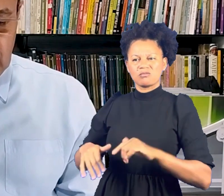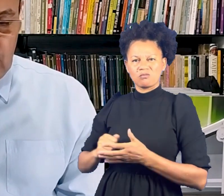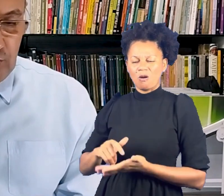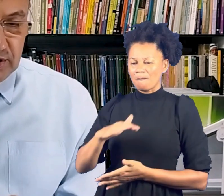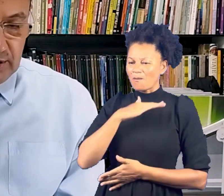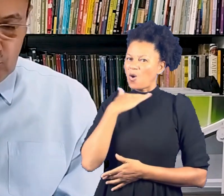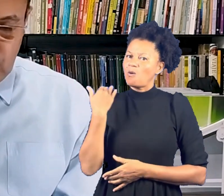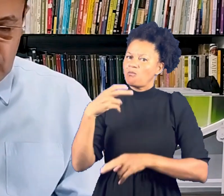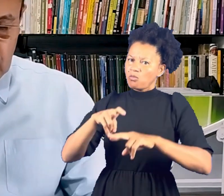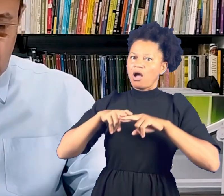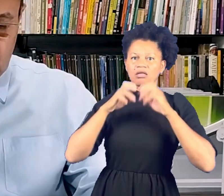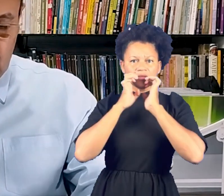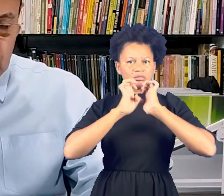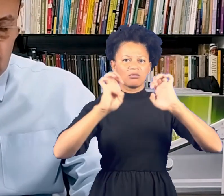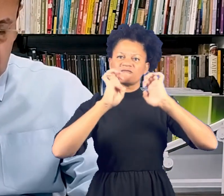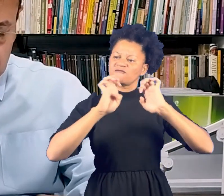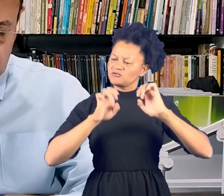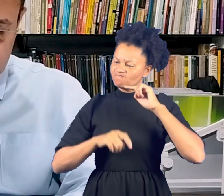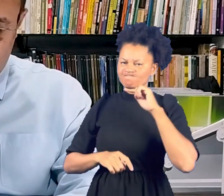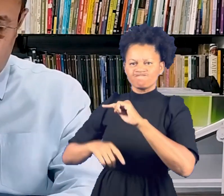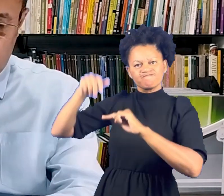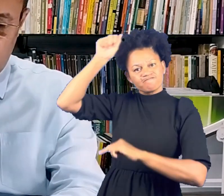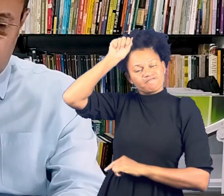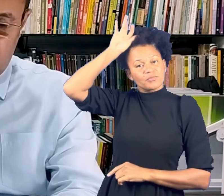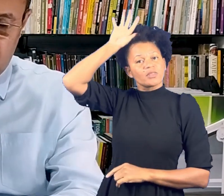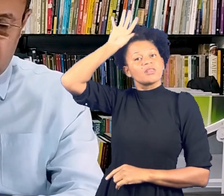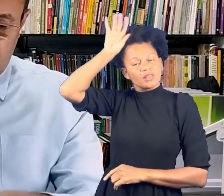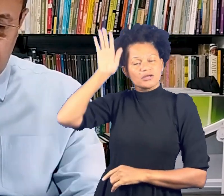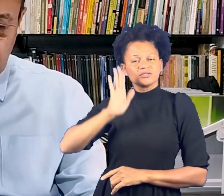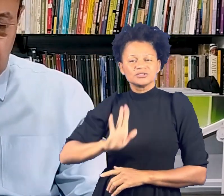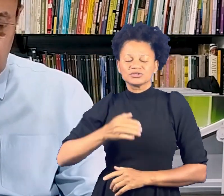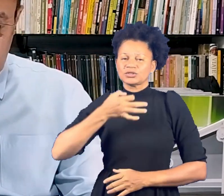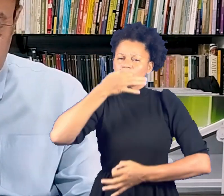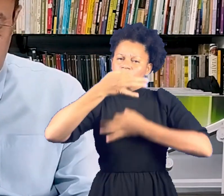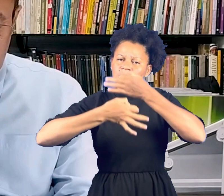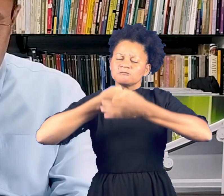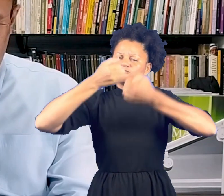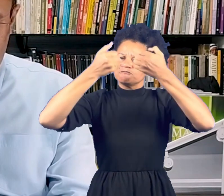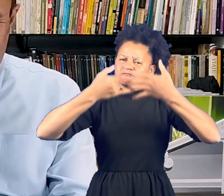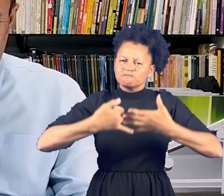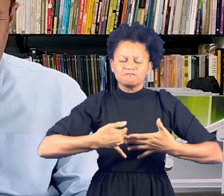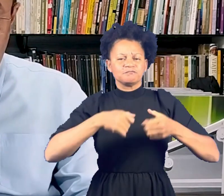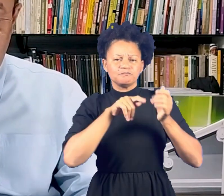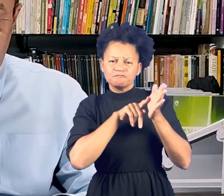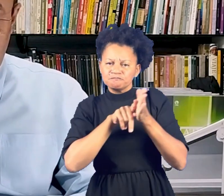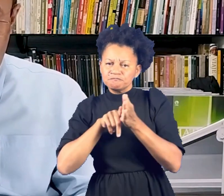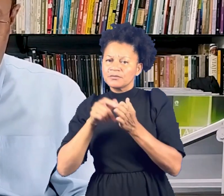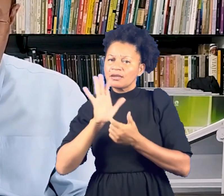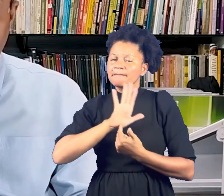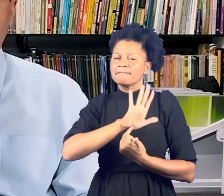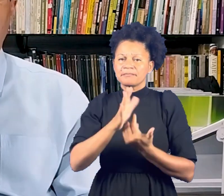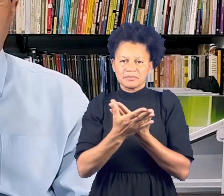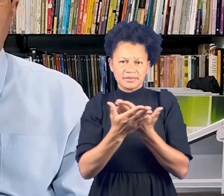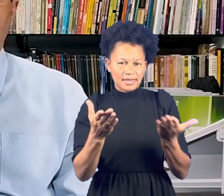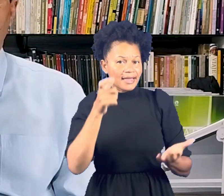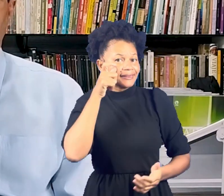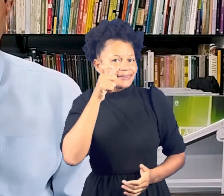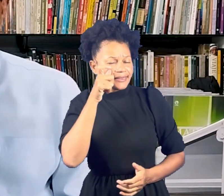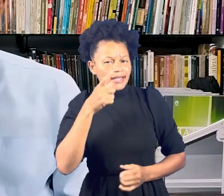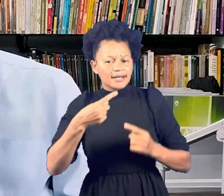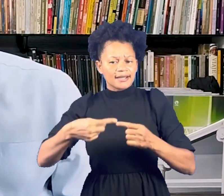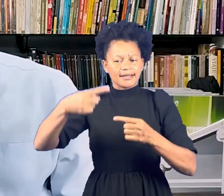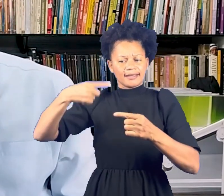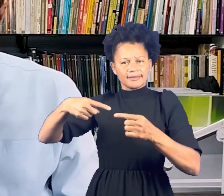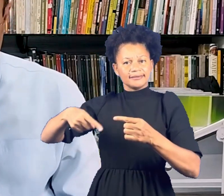avivado. Já comentamos muitas lições, eu sempre menciono para os irmãos aqui. É interessante porque se você ainda não viu